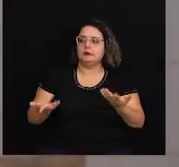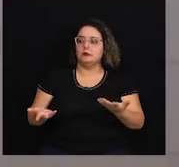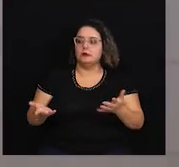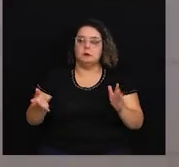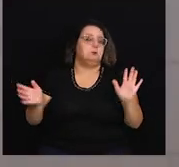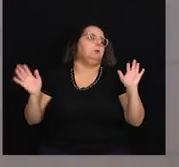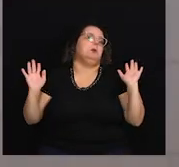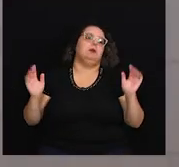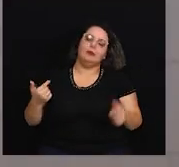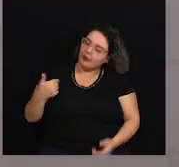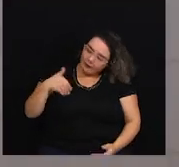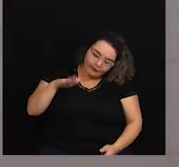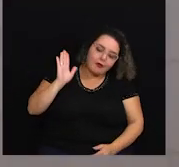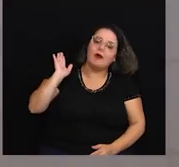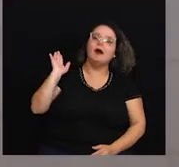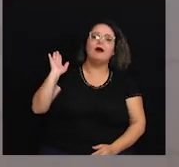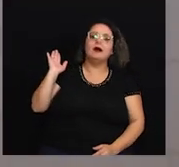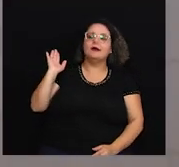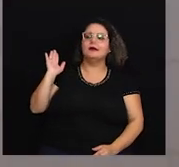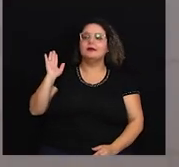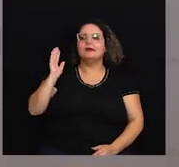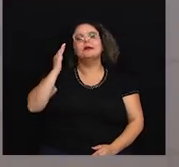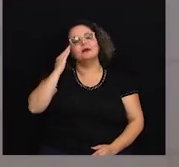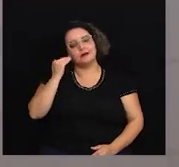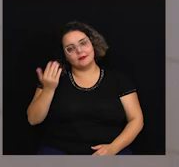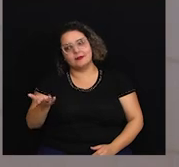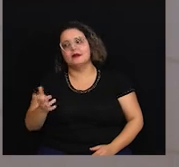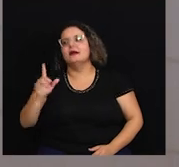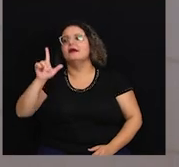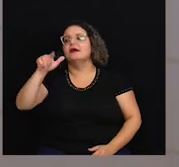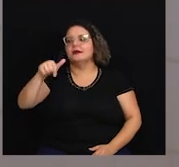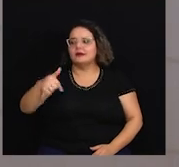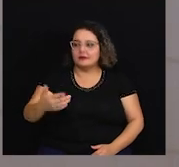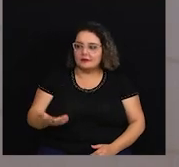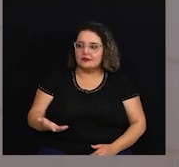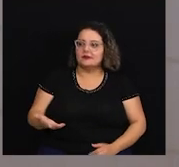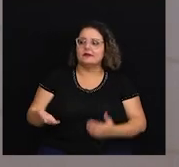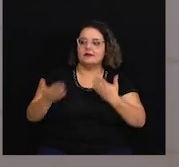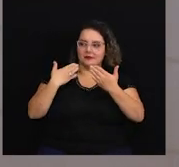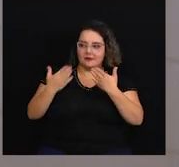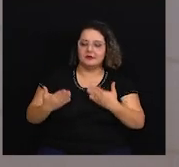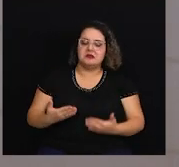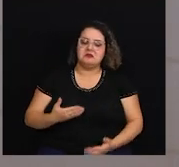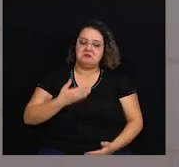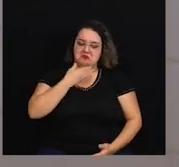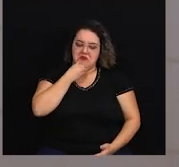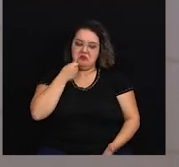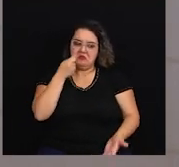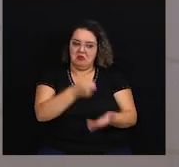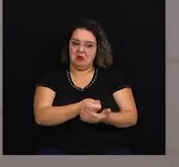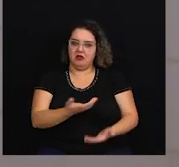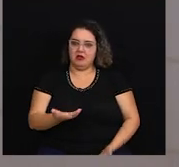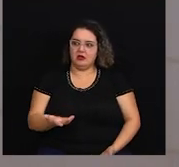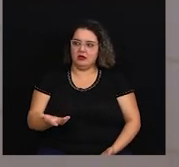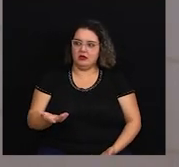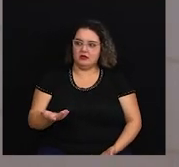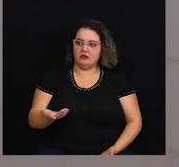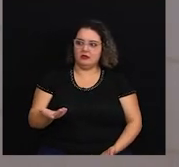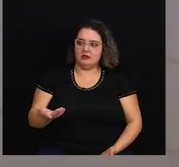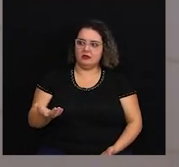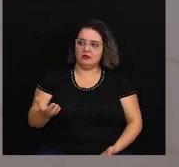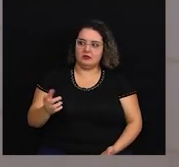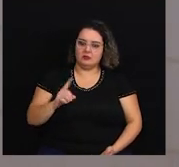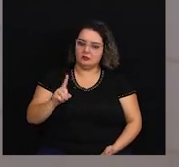for música sabia e depois conversar ele só achei que você foi baixo com a cara mas não valia foi lá então